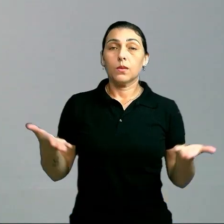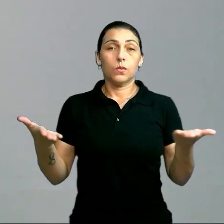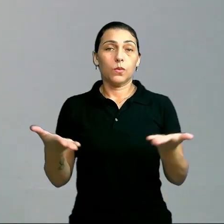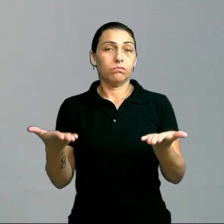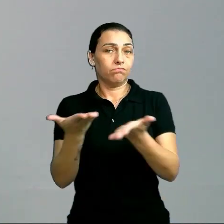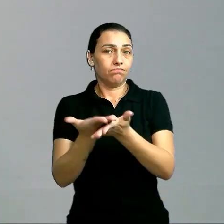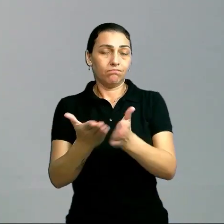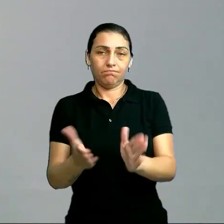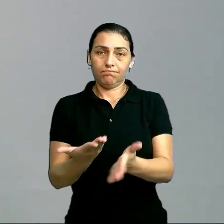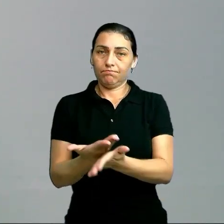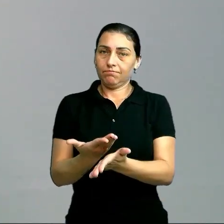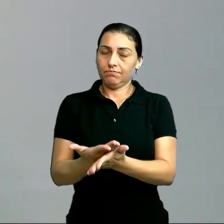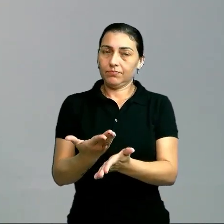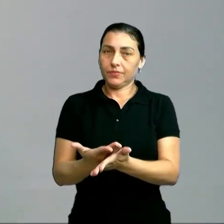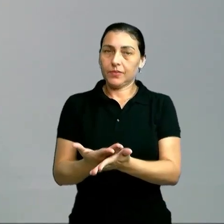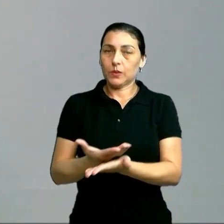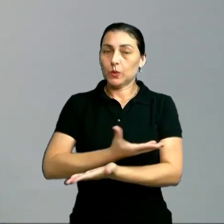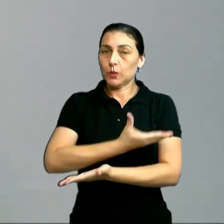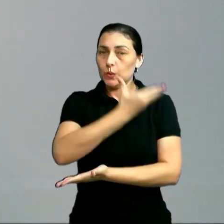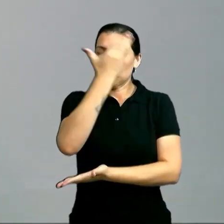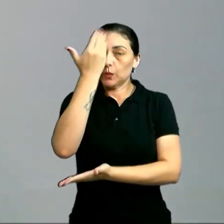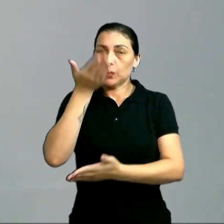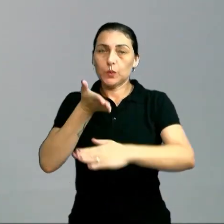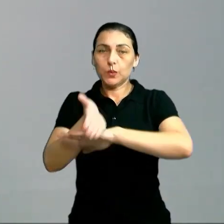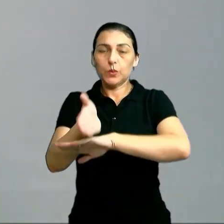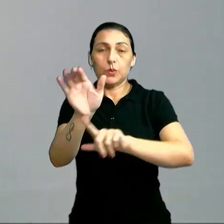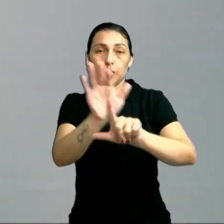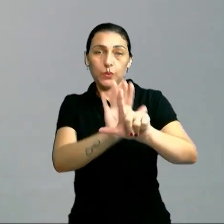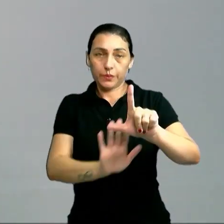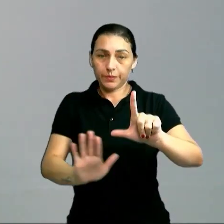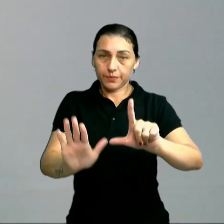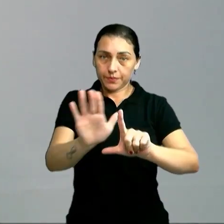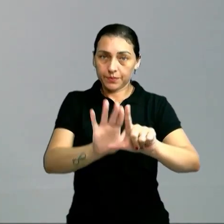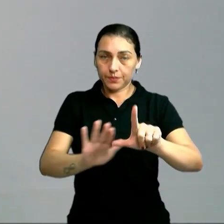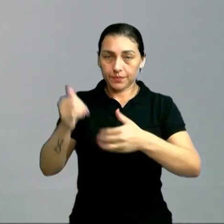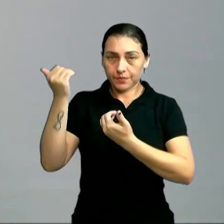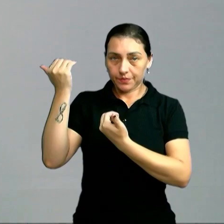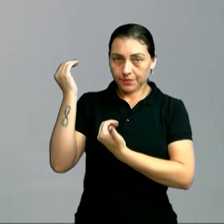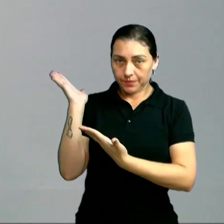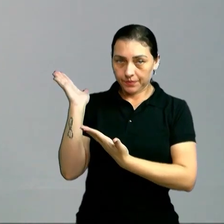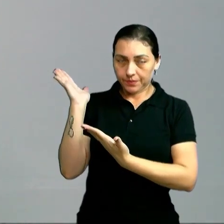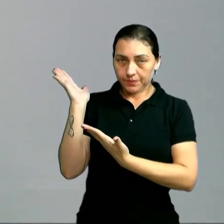hoje é só. Não esqueçam de acessar as nossas